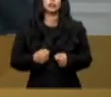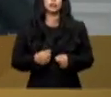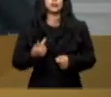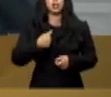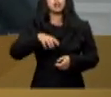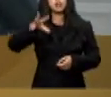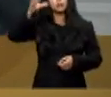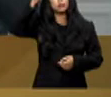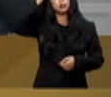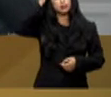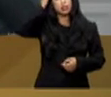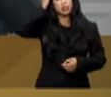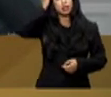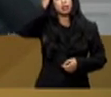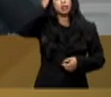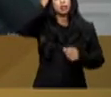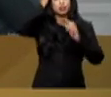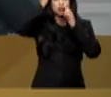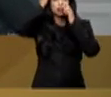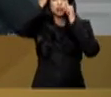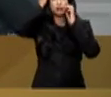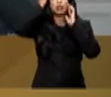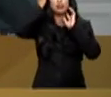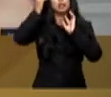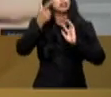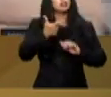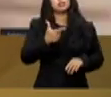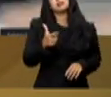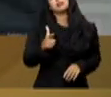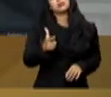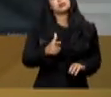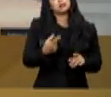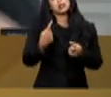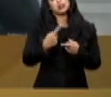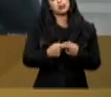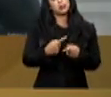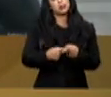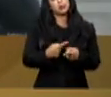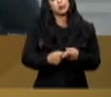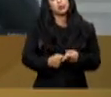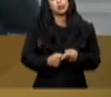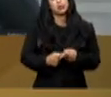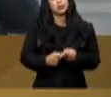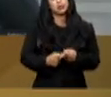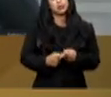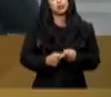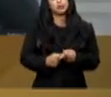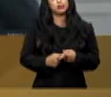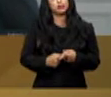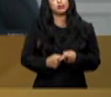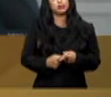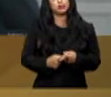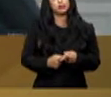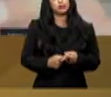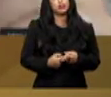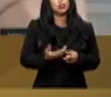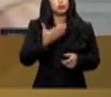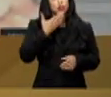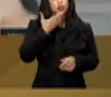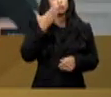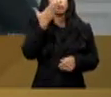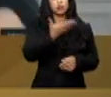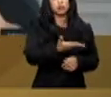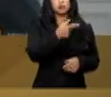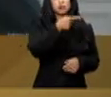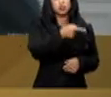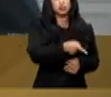entendo que não há a necessidade argumentada pelas recorrentes,